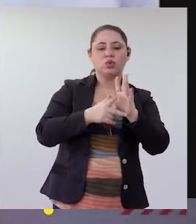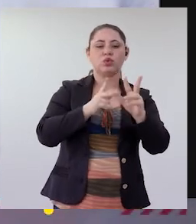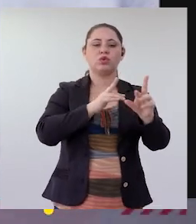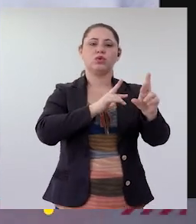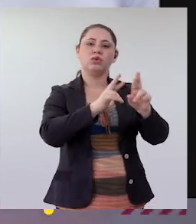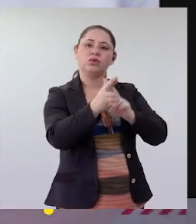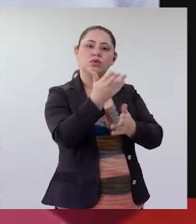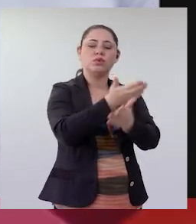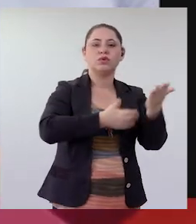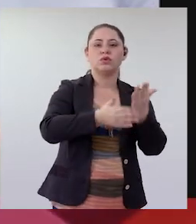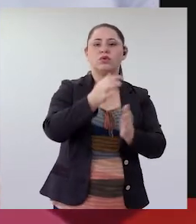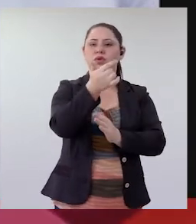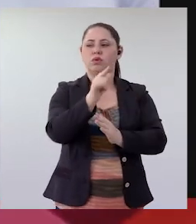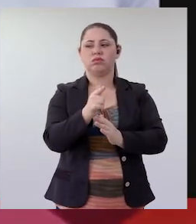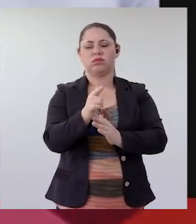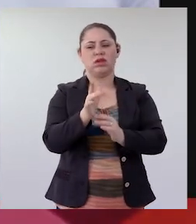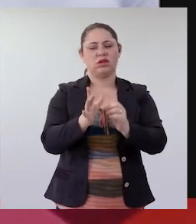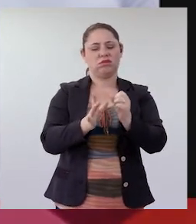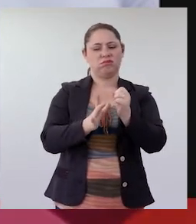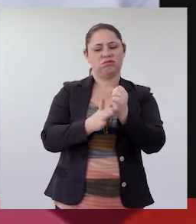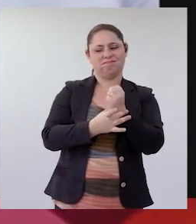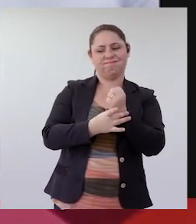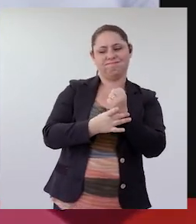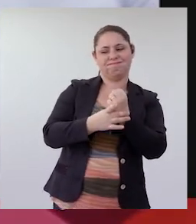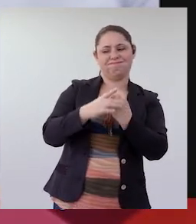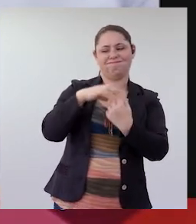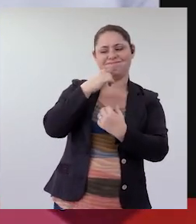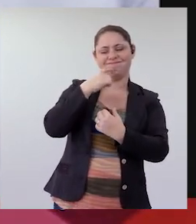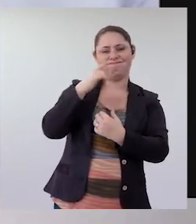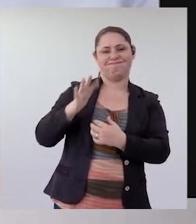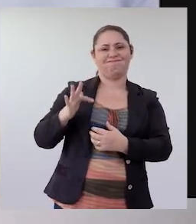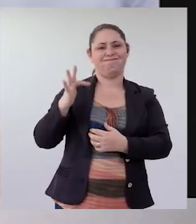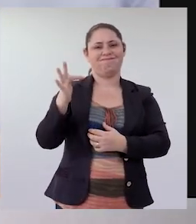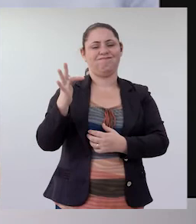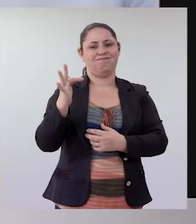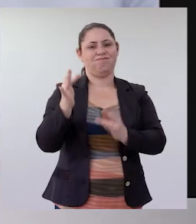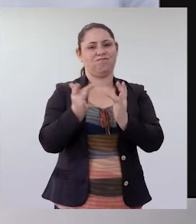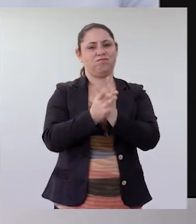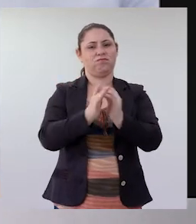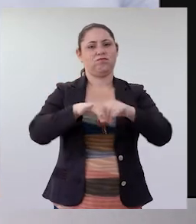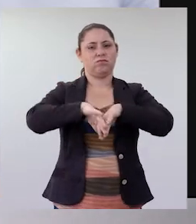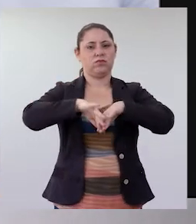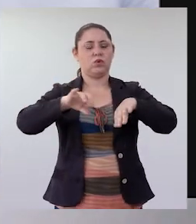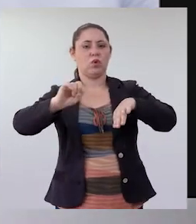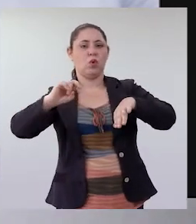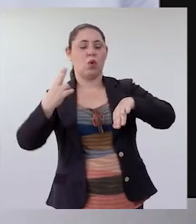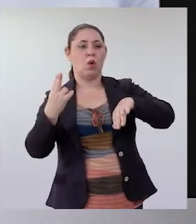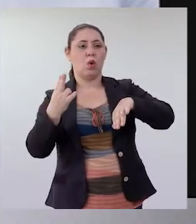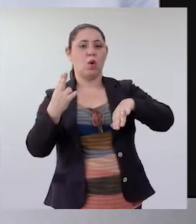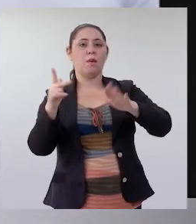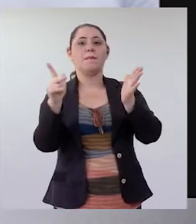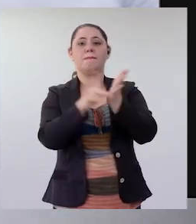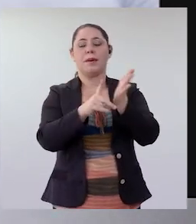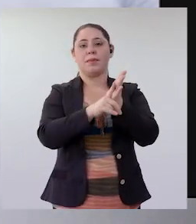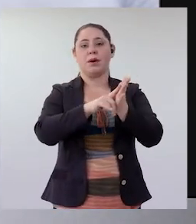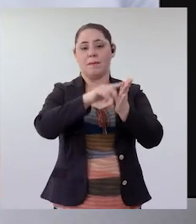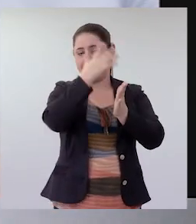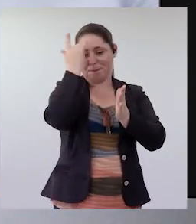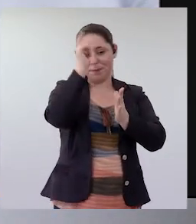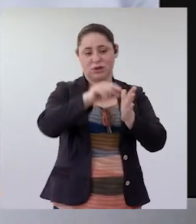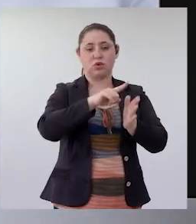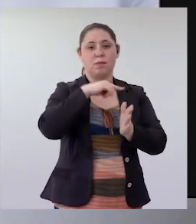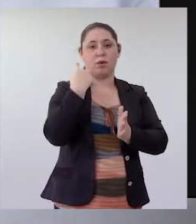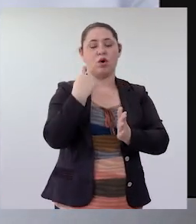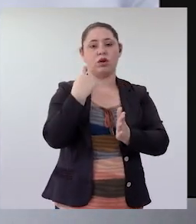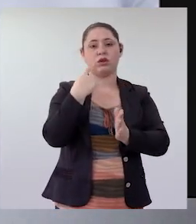de relacionamento, não terem insegurança em relação ao futuro, seja no divórcio, seja no eventual inventário.